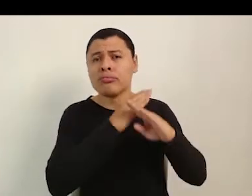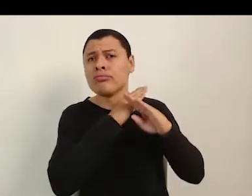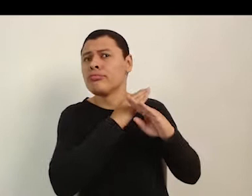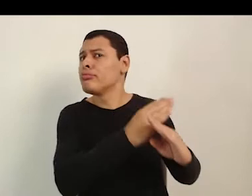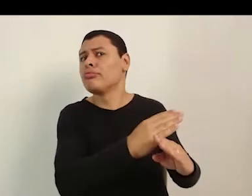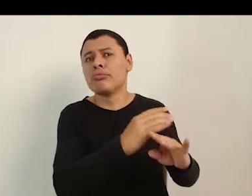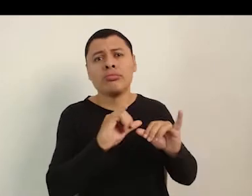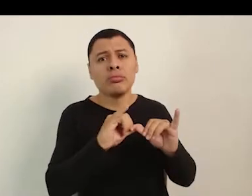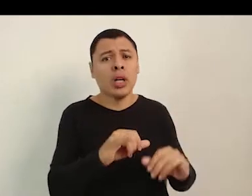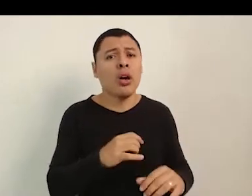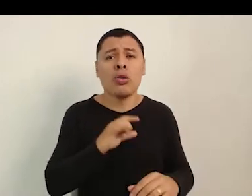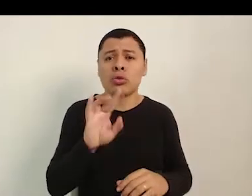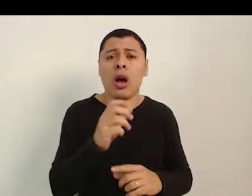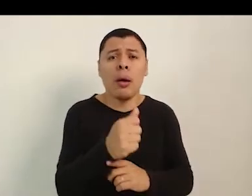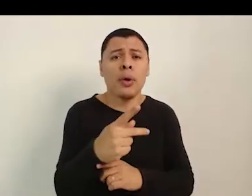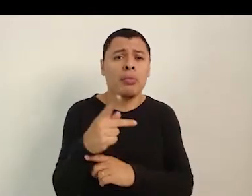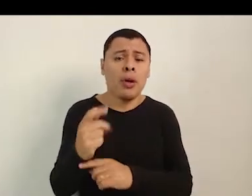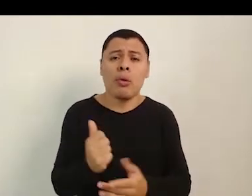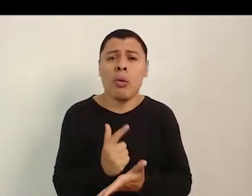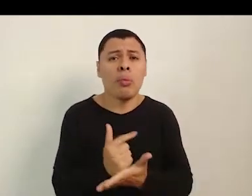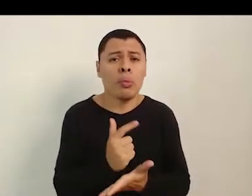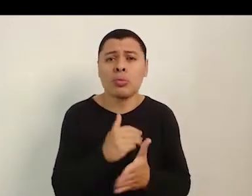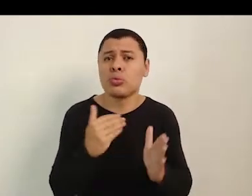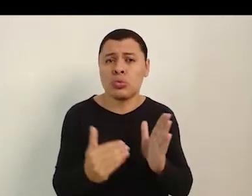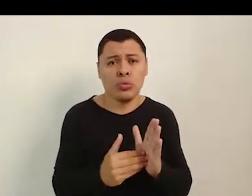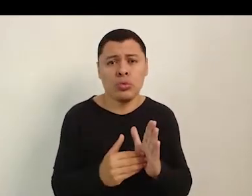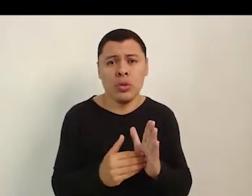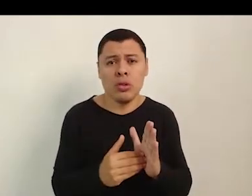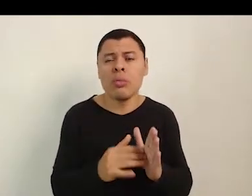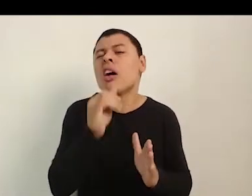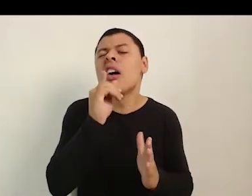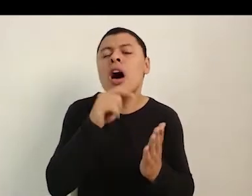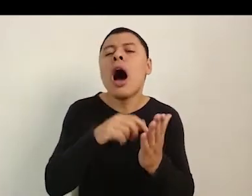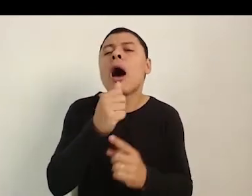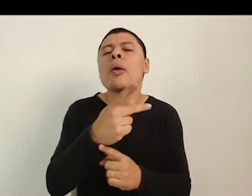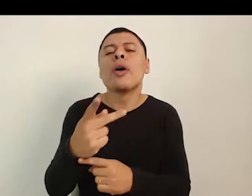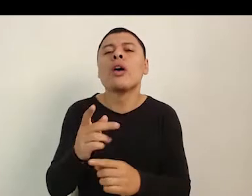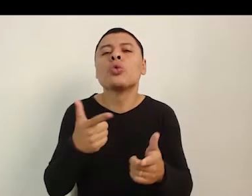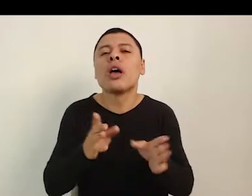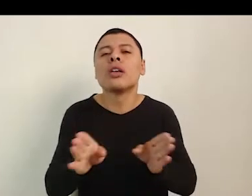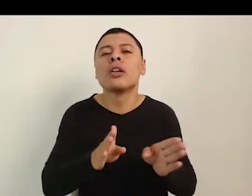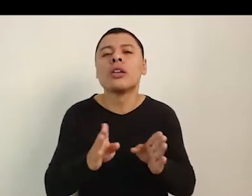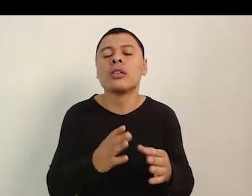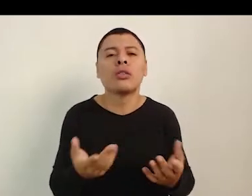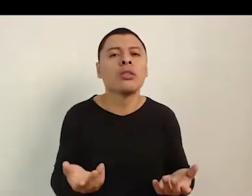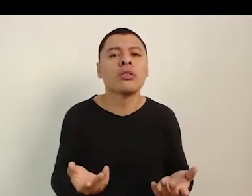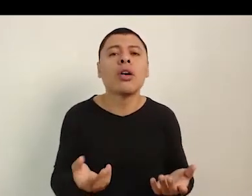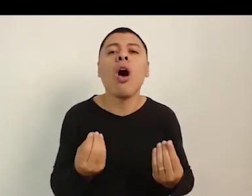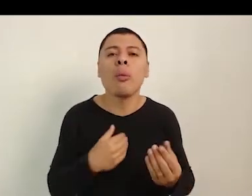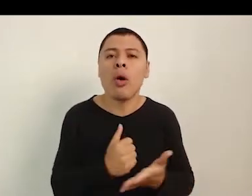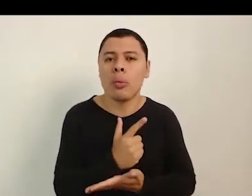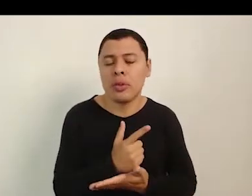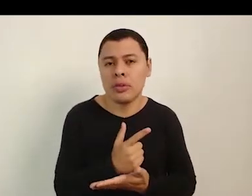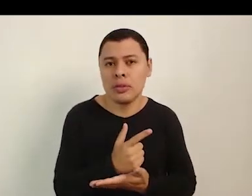compro tudo pelo aplicativo. E se o aplicativo não tivesse acessibilidade, como que seria? E para aquelas outras diversas pessoas que, assim como eu, optam